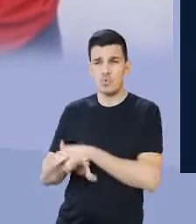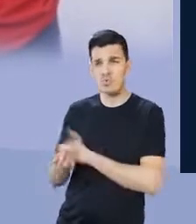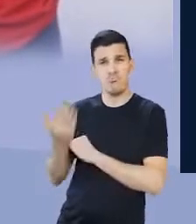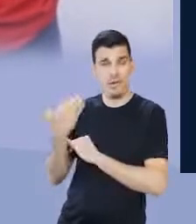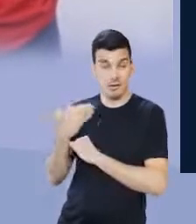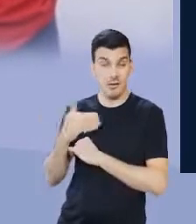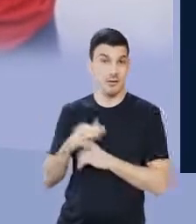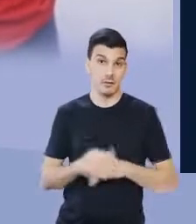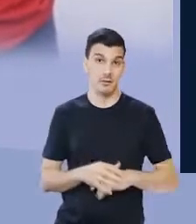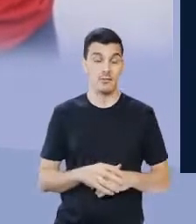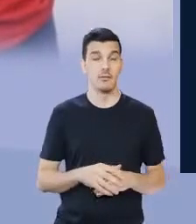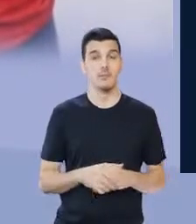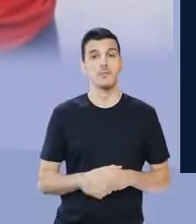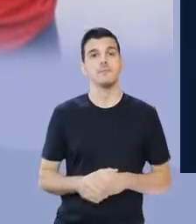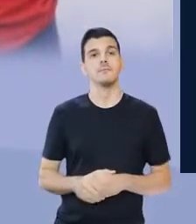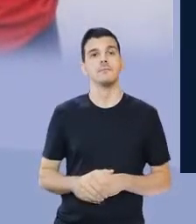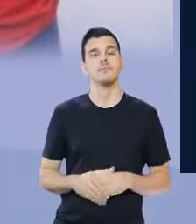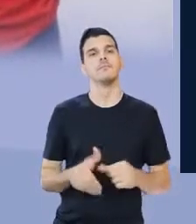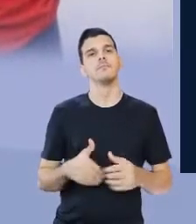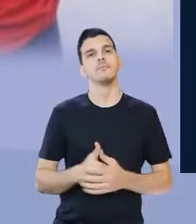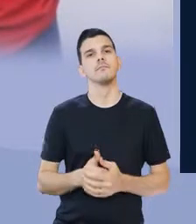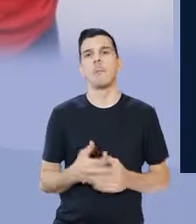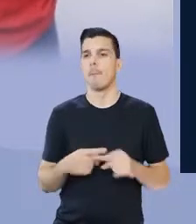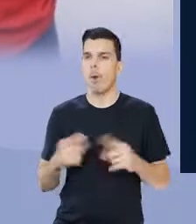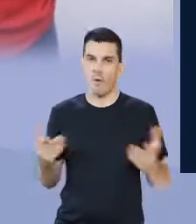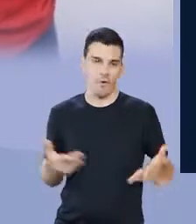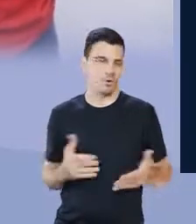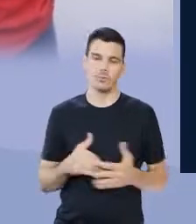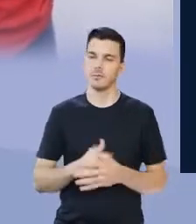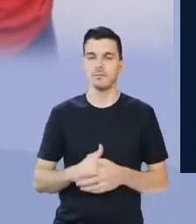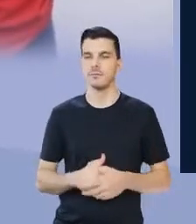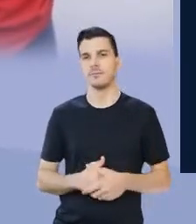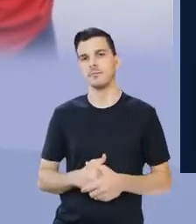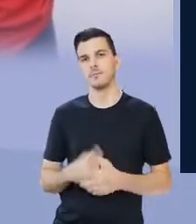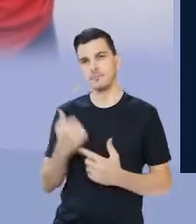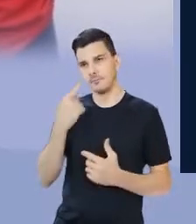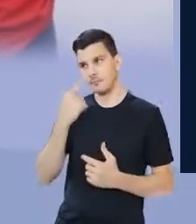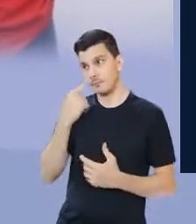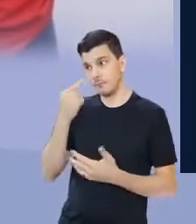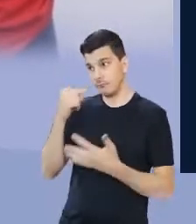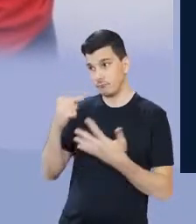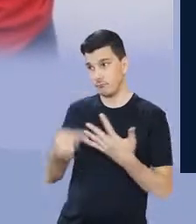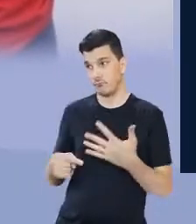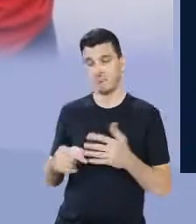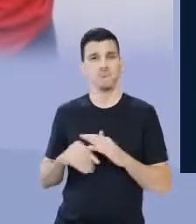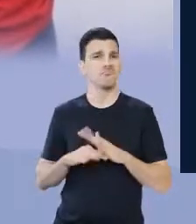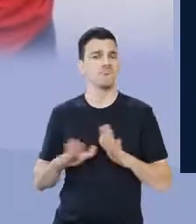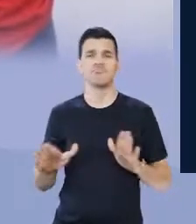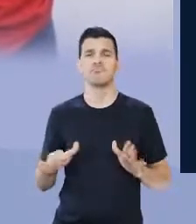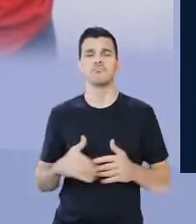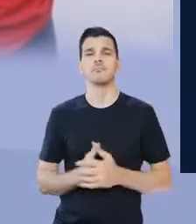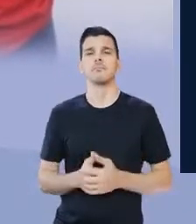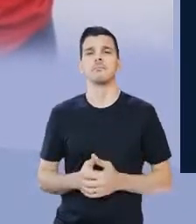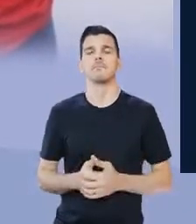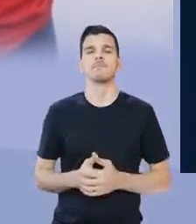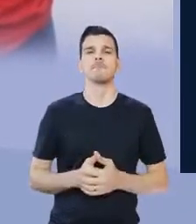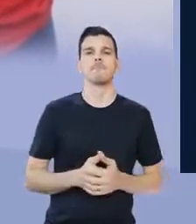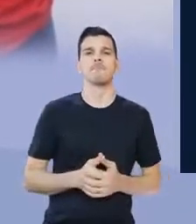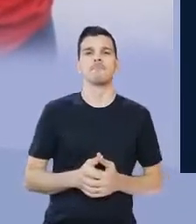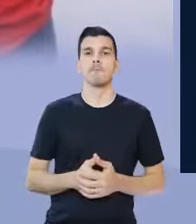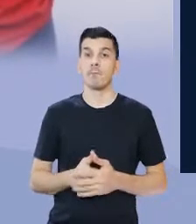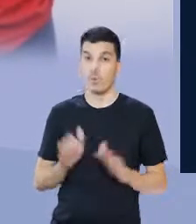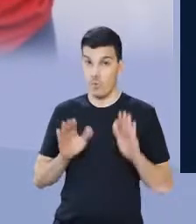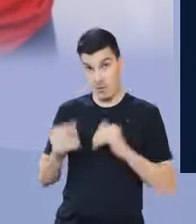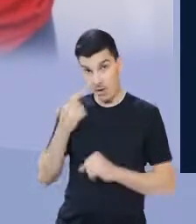friends. Então, eu costumava, mas não mais. Vocês vão ver que os demais ali não querem dizer nada com isso. Então, tomem